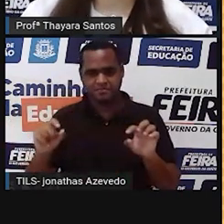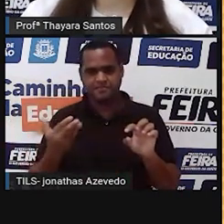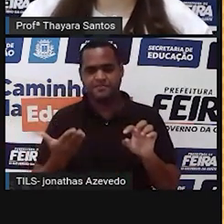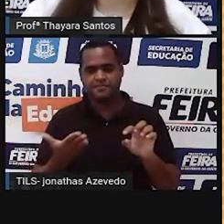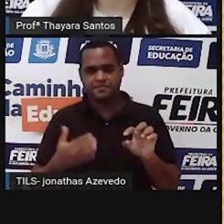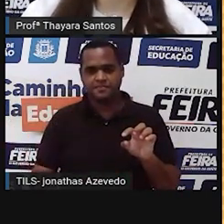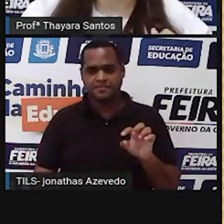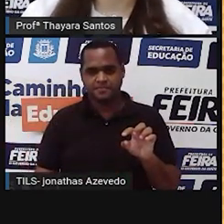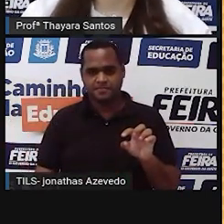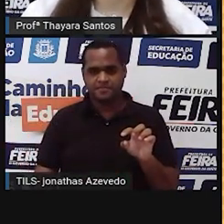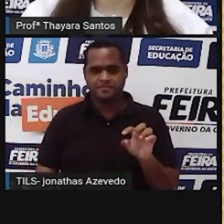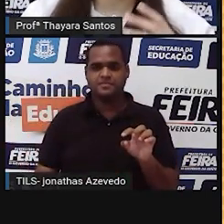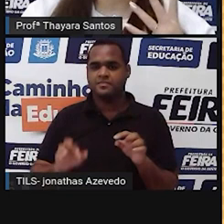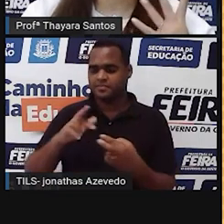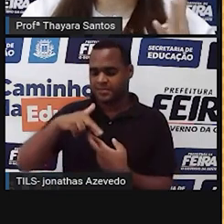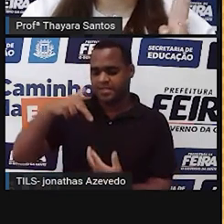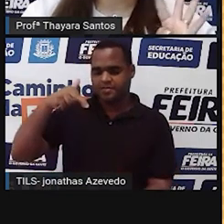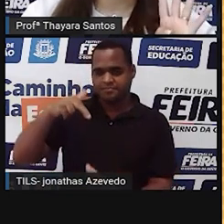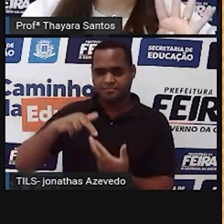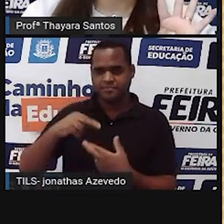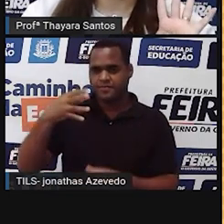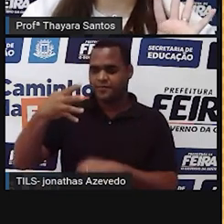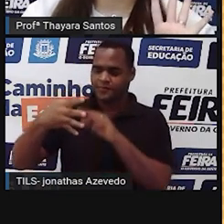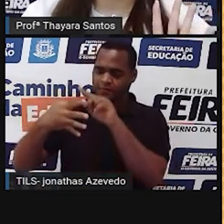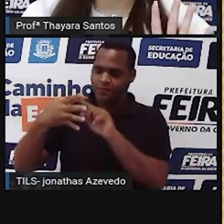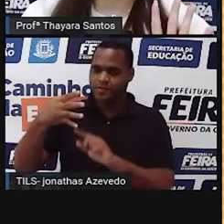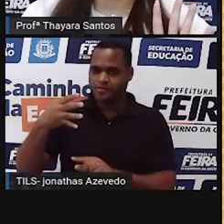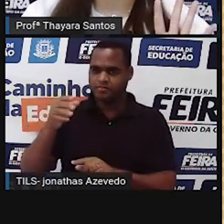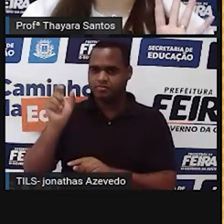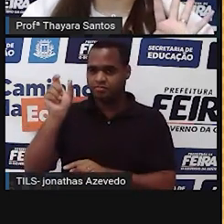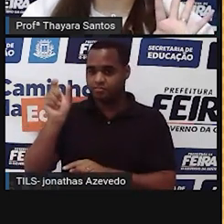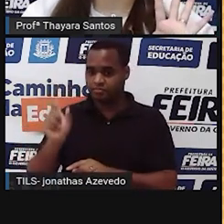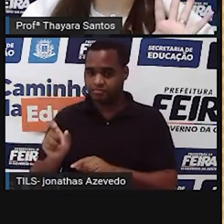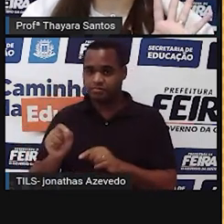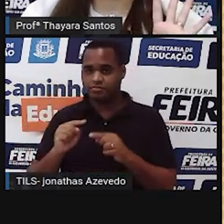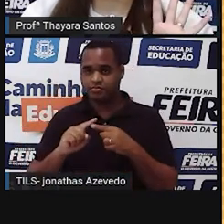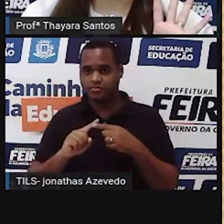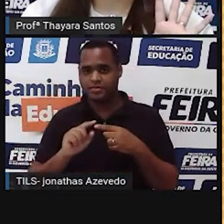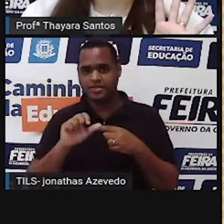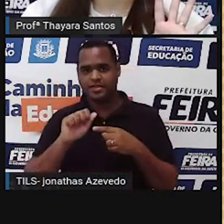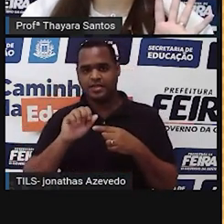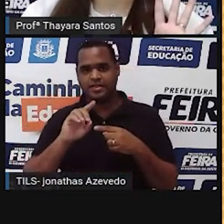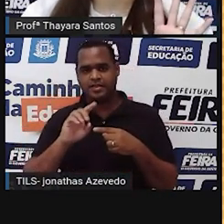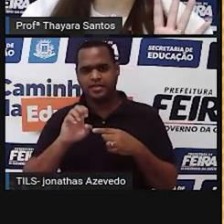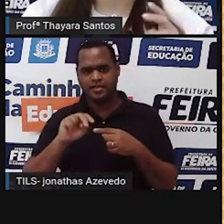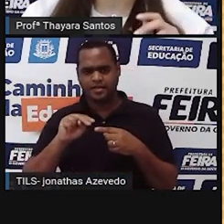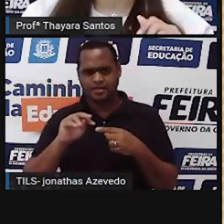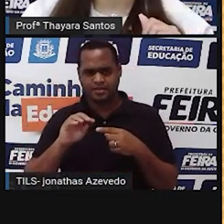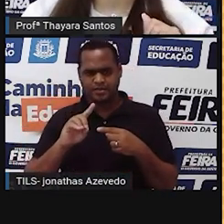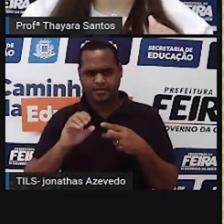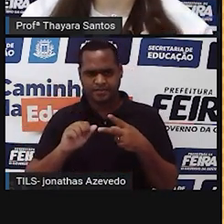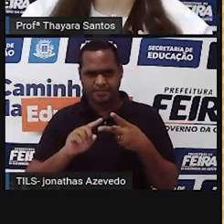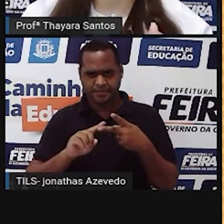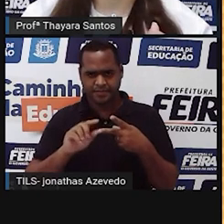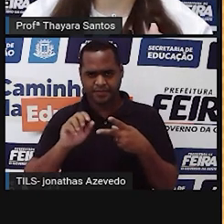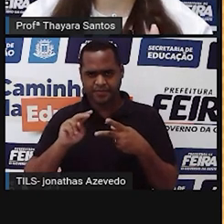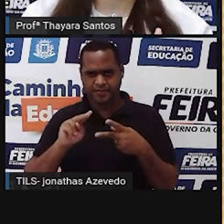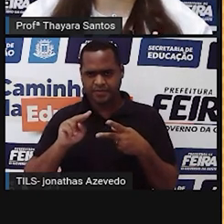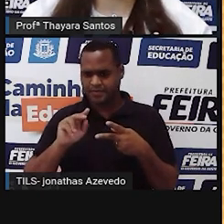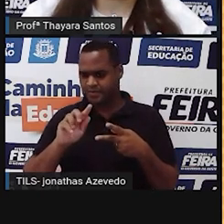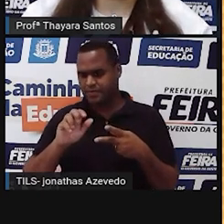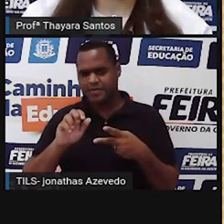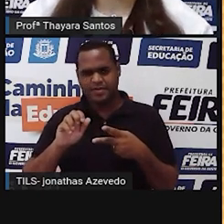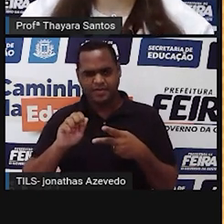No DNA a gente encontra quatro tipos de base nitrogenada: a adenina, a timina, a guanina e